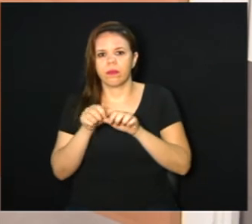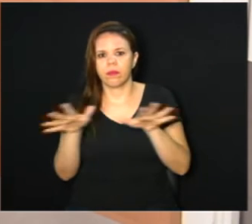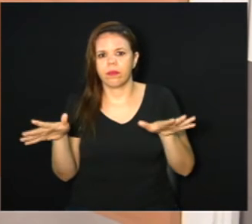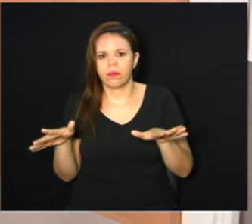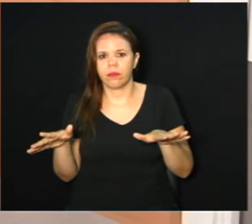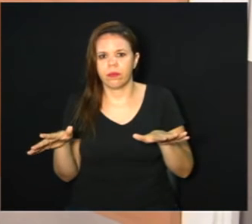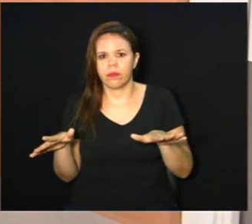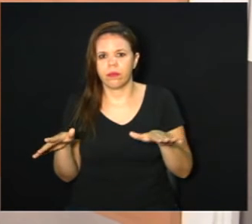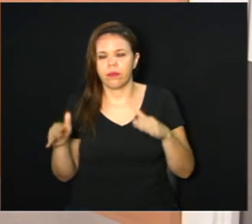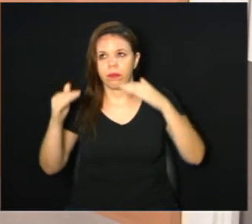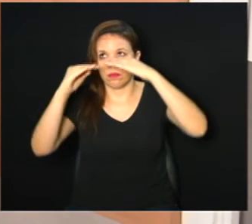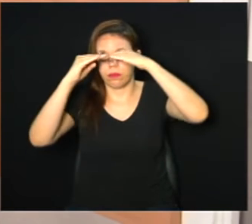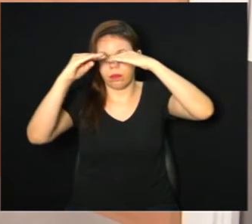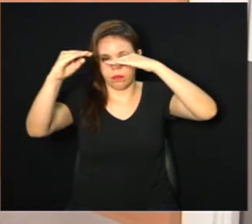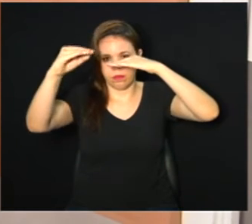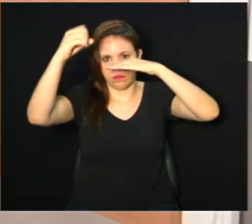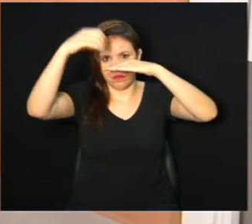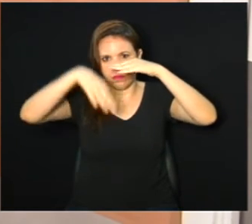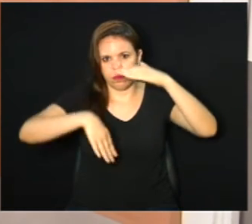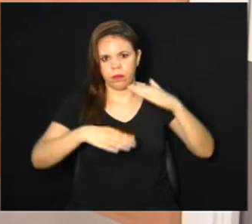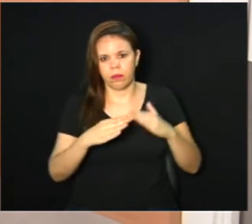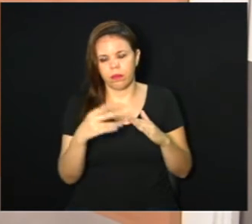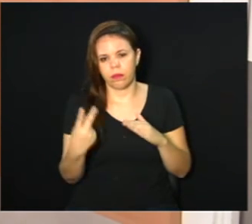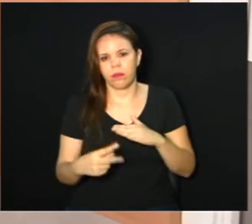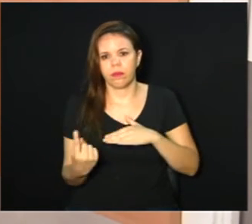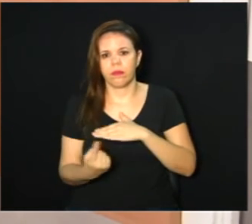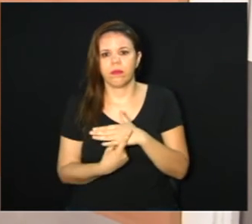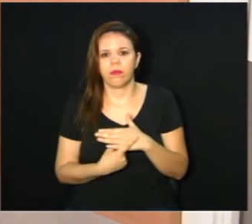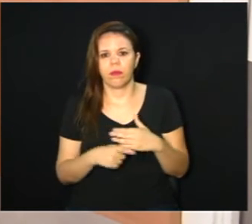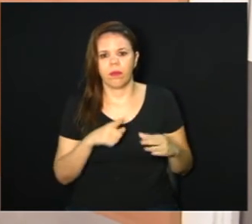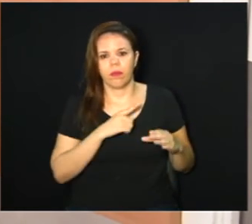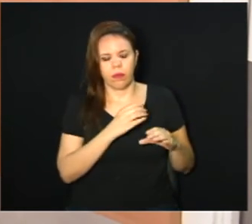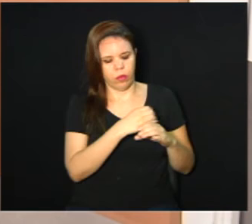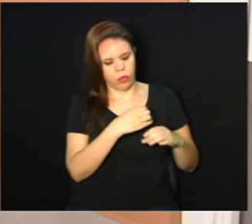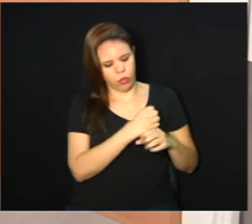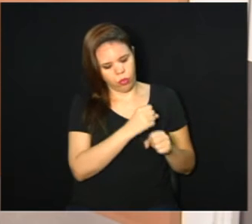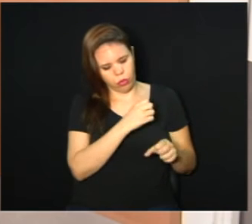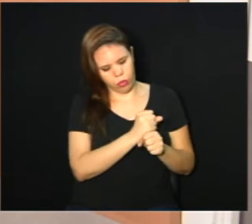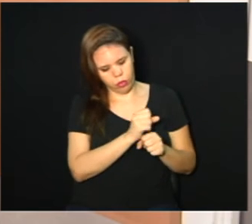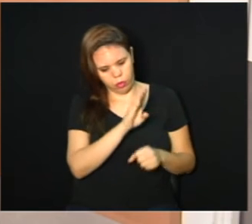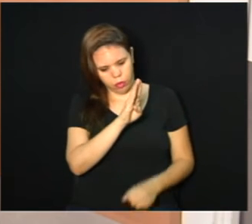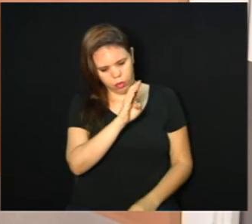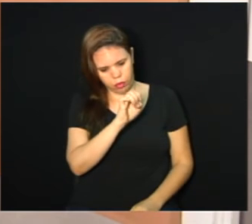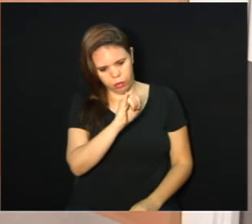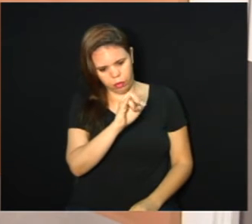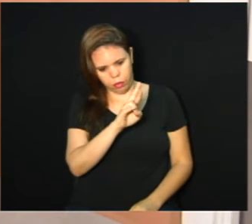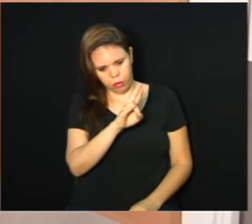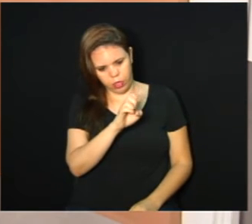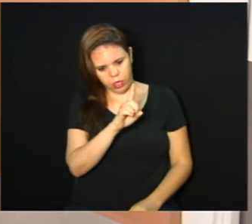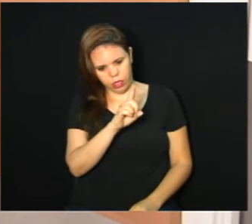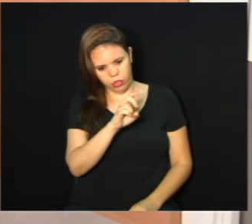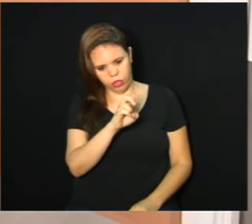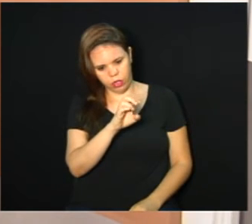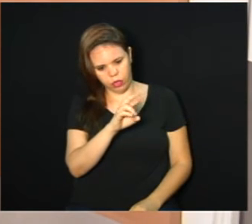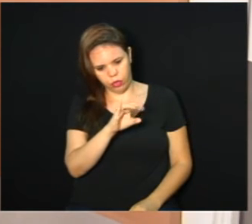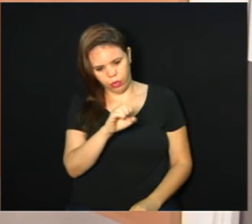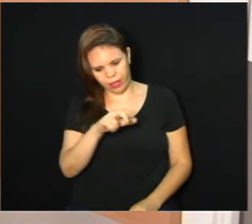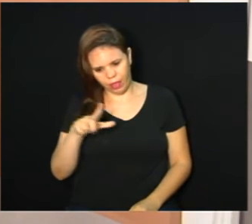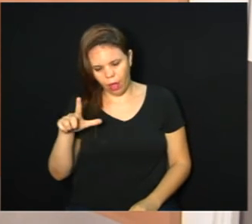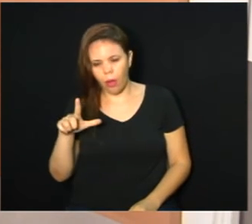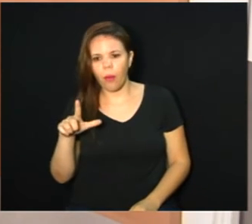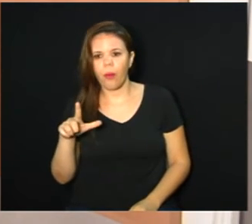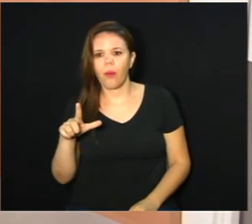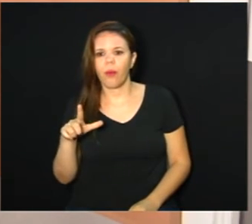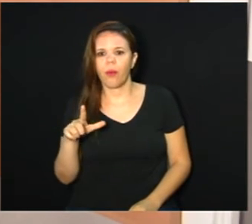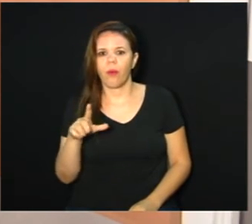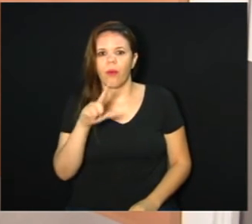fotovoltaica na sua residência, o consumidor tem um medidor que chama-se bidirecional. Esse medidor, diferentemente do medidor